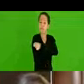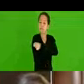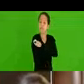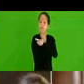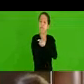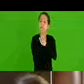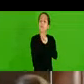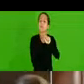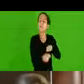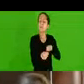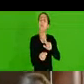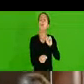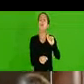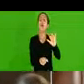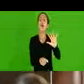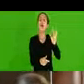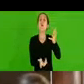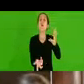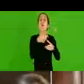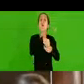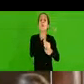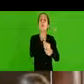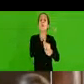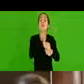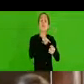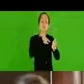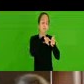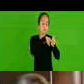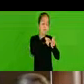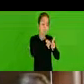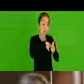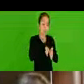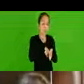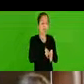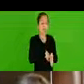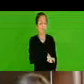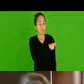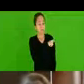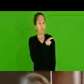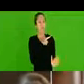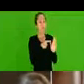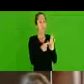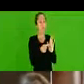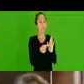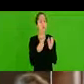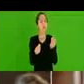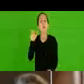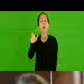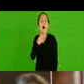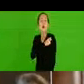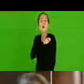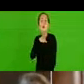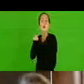ocorre ali ou foi identificado por meio daquele aluno que o diferencia dos demais alunos.